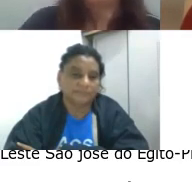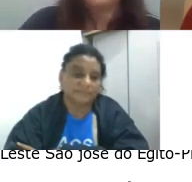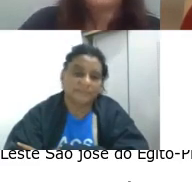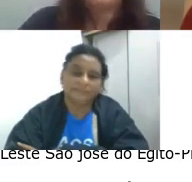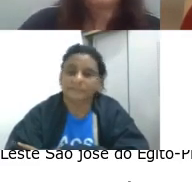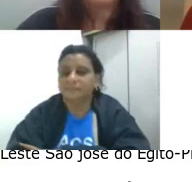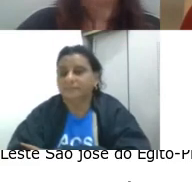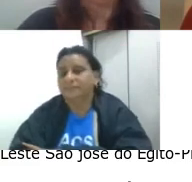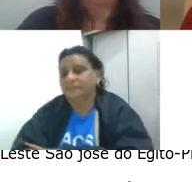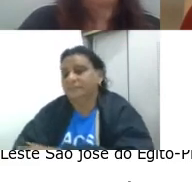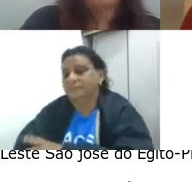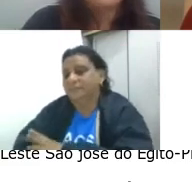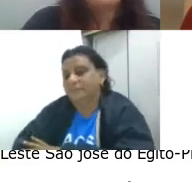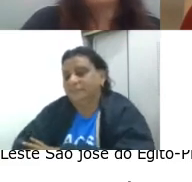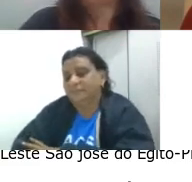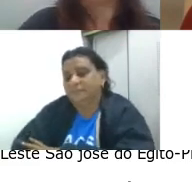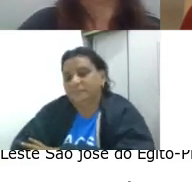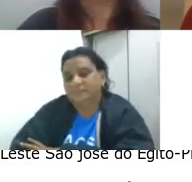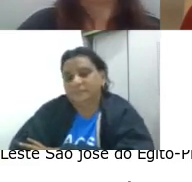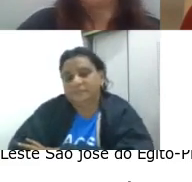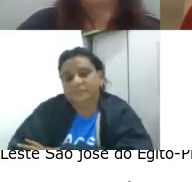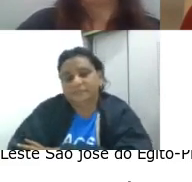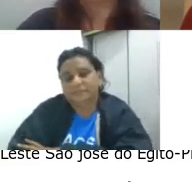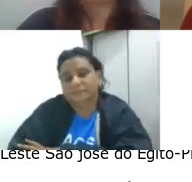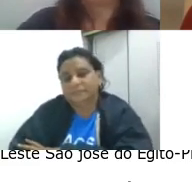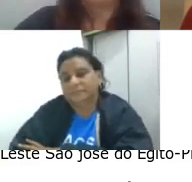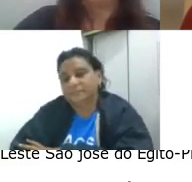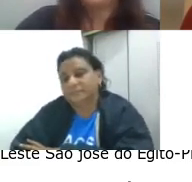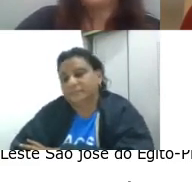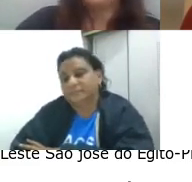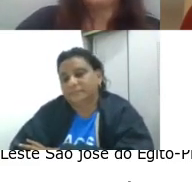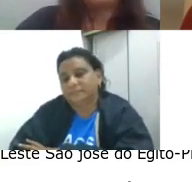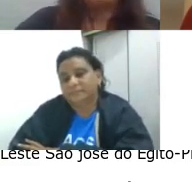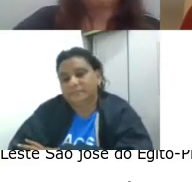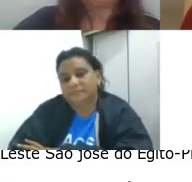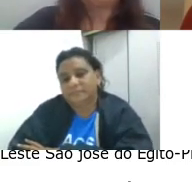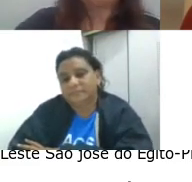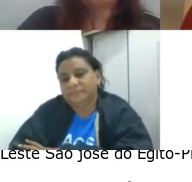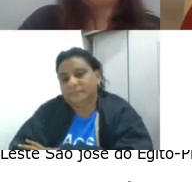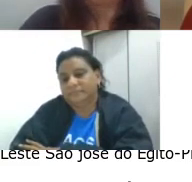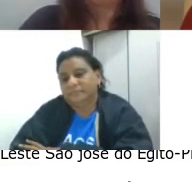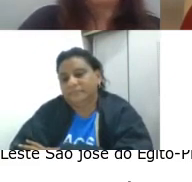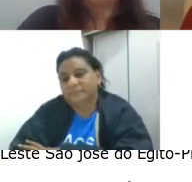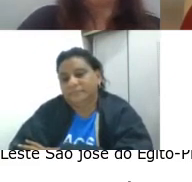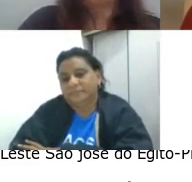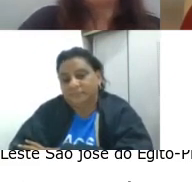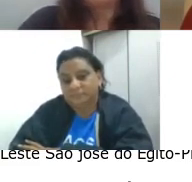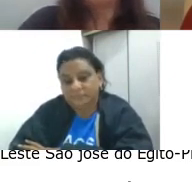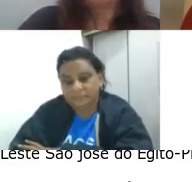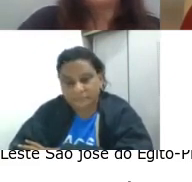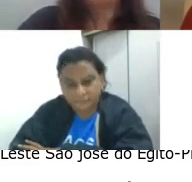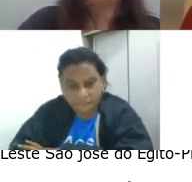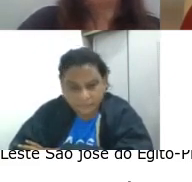conjunto de sintomáticos respiratórios já precisa chegar nesse paciente fazer as orientações e apertar para ele o diagnóstico realizar a busca de